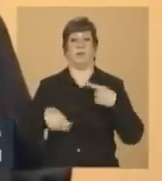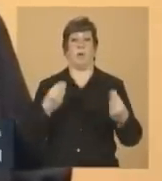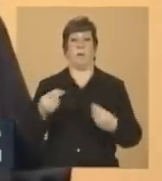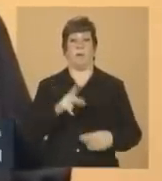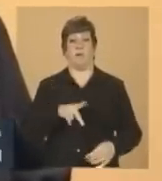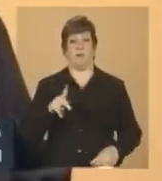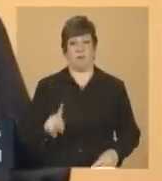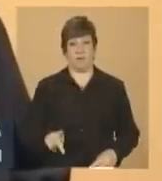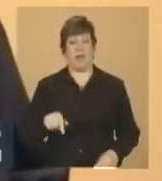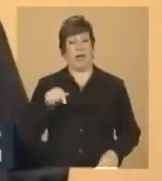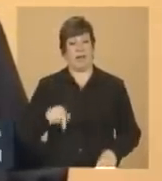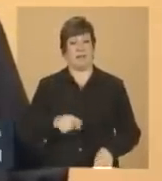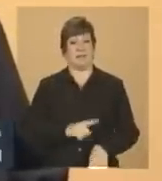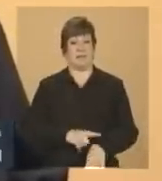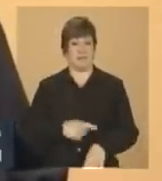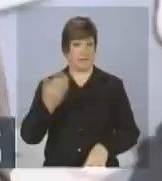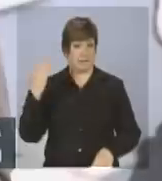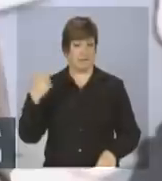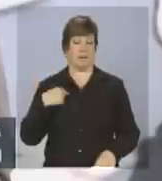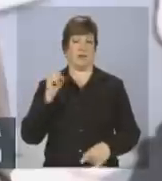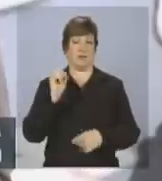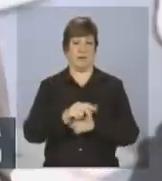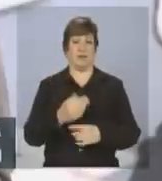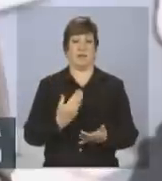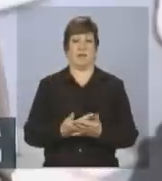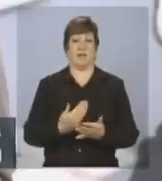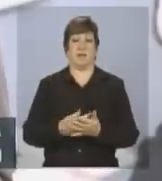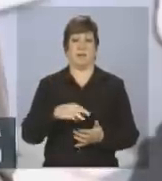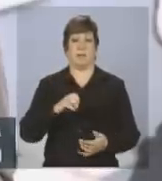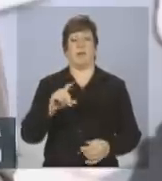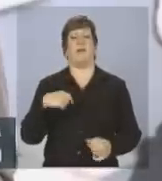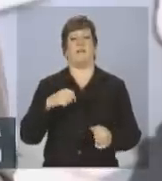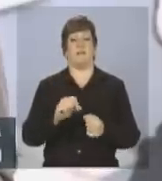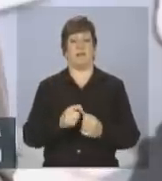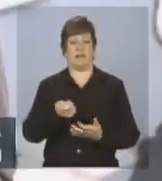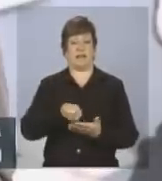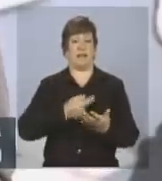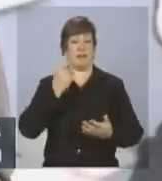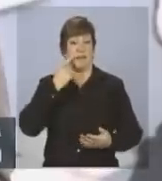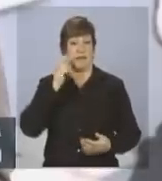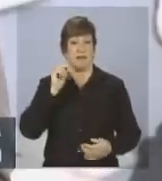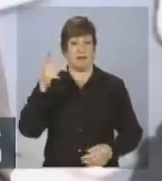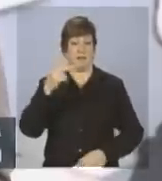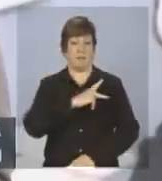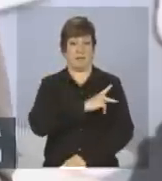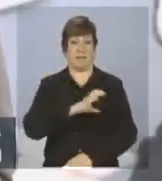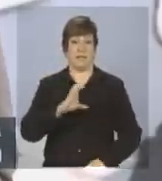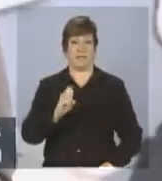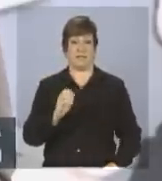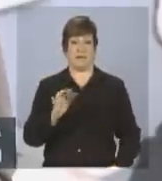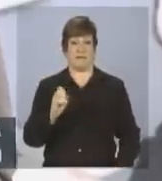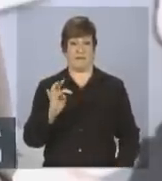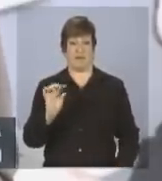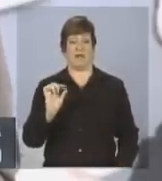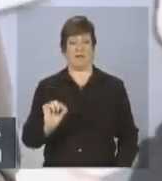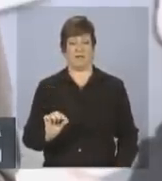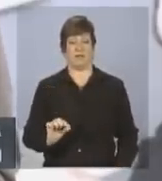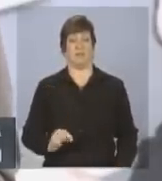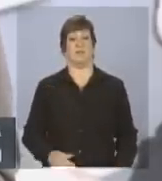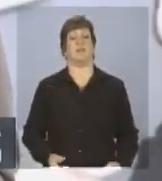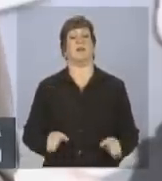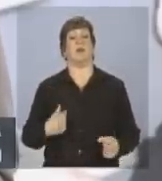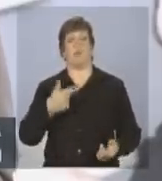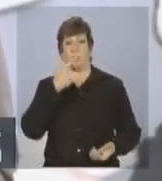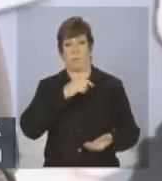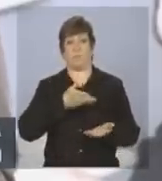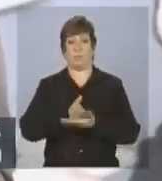já entrarei no ensino médio. Então, fiz o teste seletivo do Centro Federal de Educação Tecnológica do Piauí, CEFET, hoje IFP. E